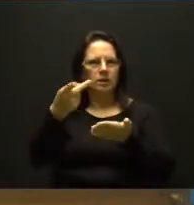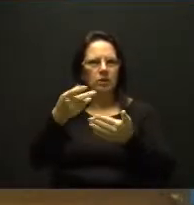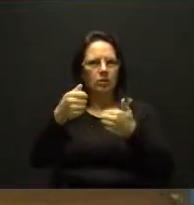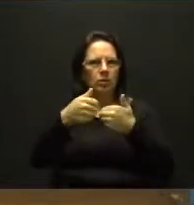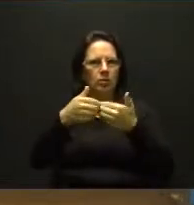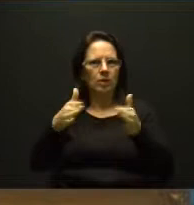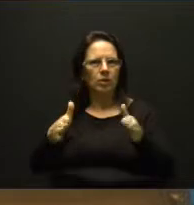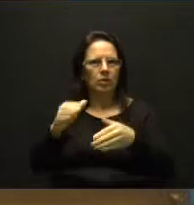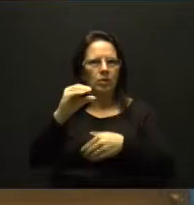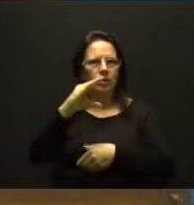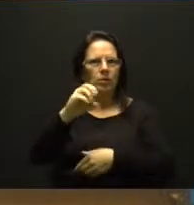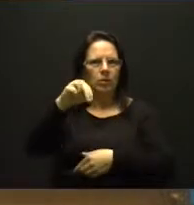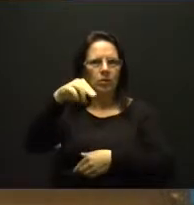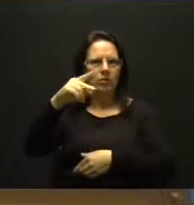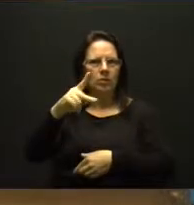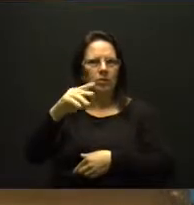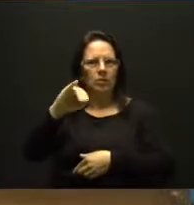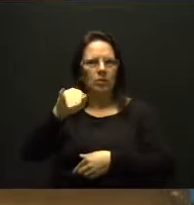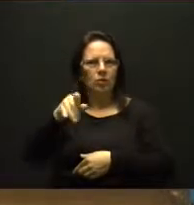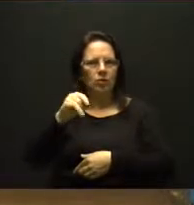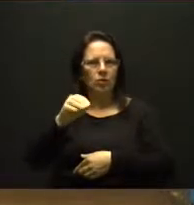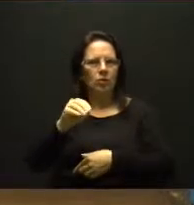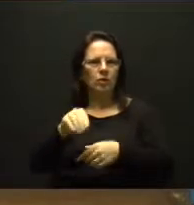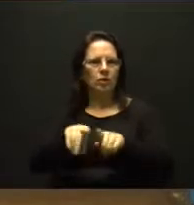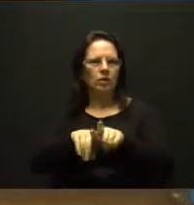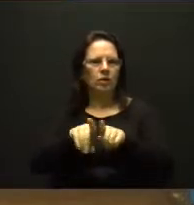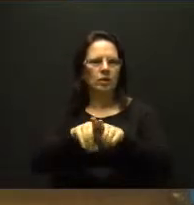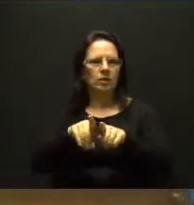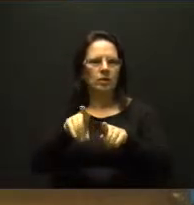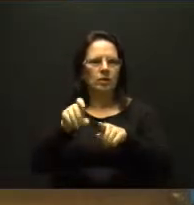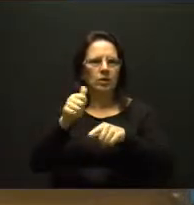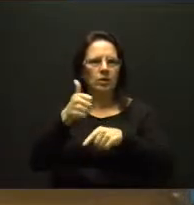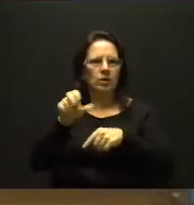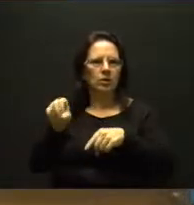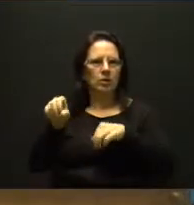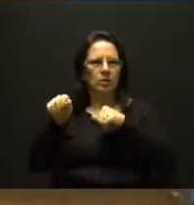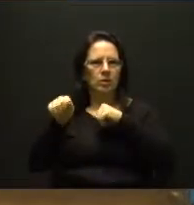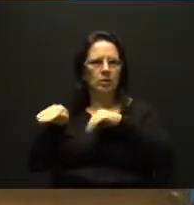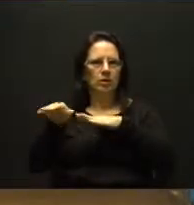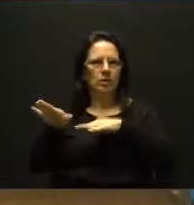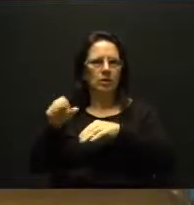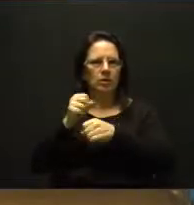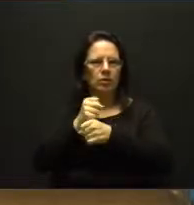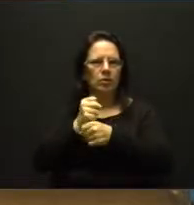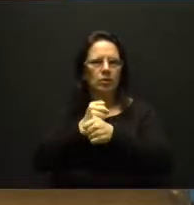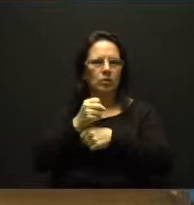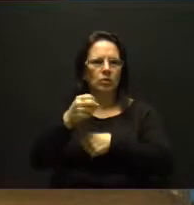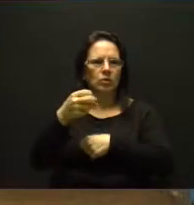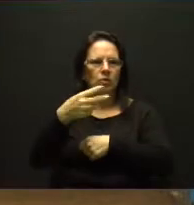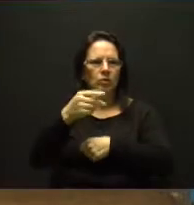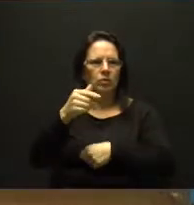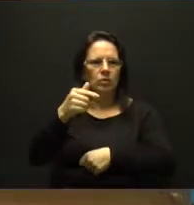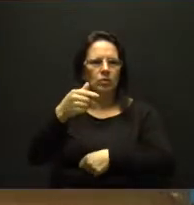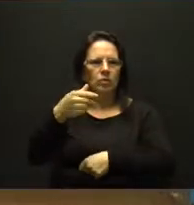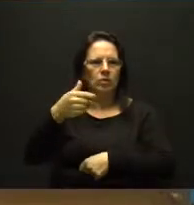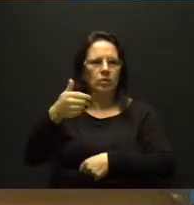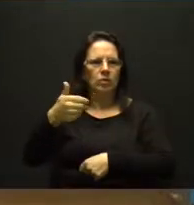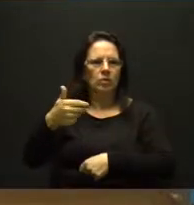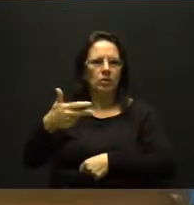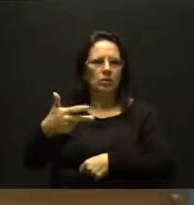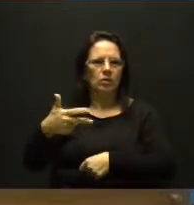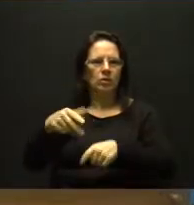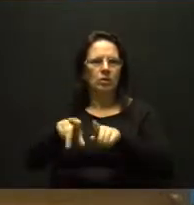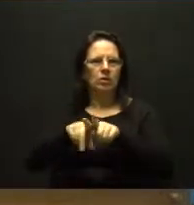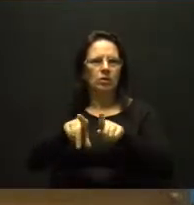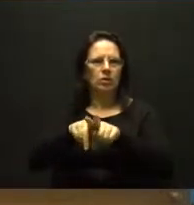do cnpj da empresa é de 19 de setembro de 2013 ou seja ela não tem cinco anos de nascimento quem dirá